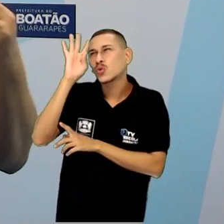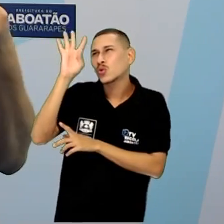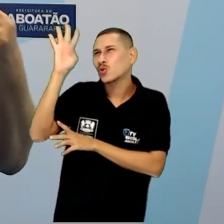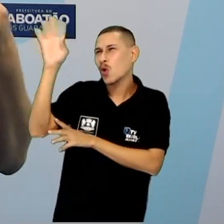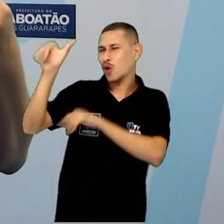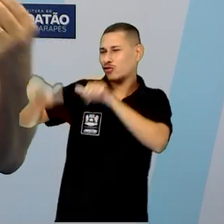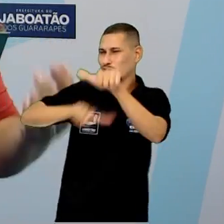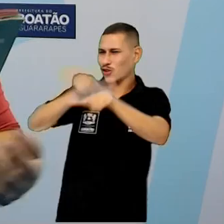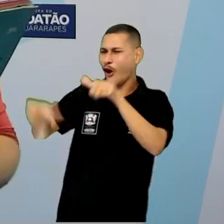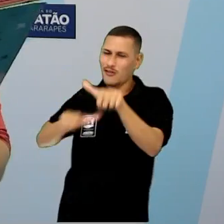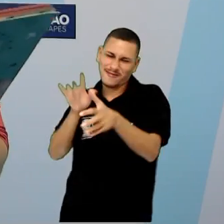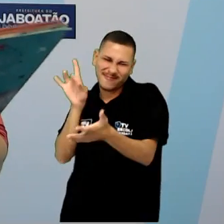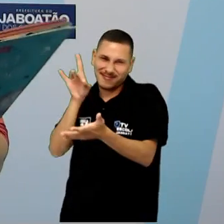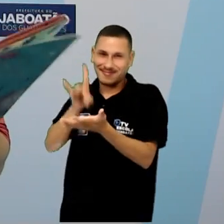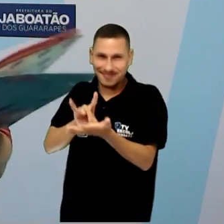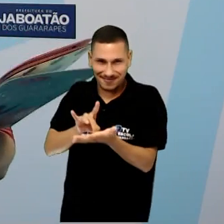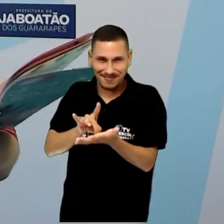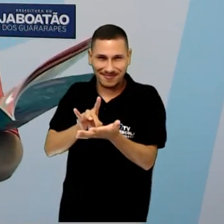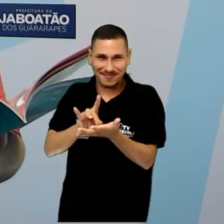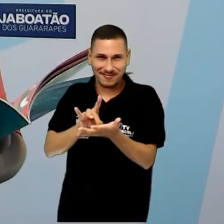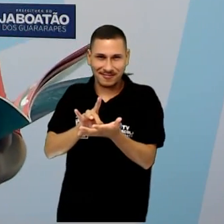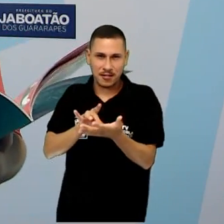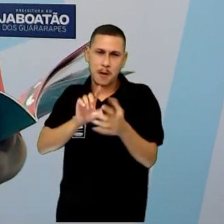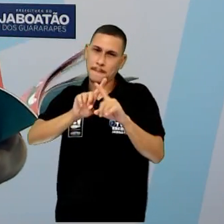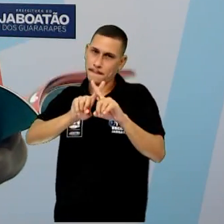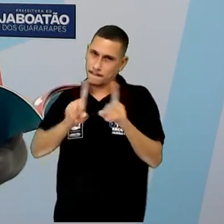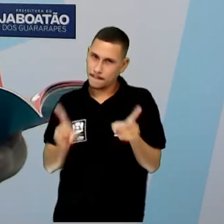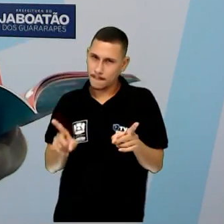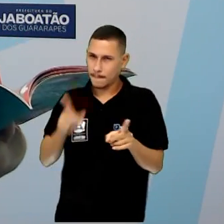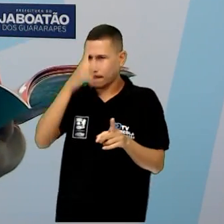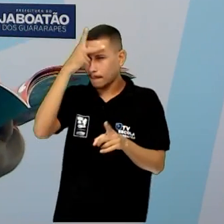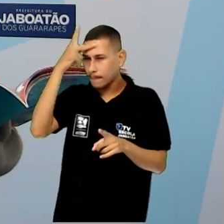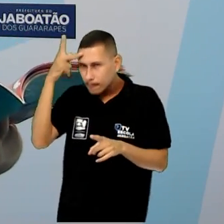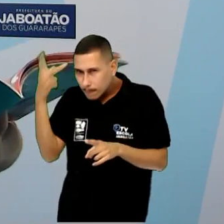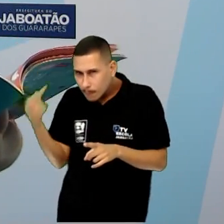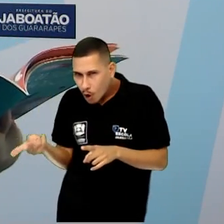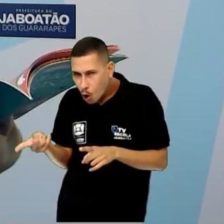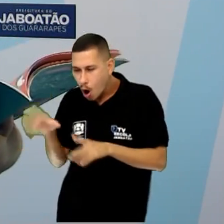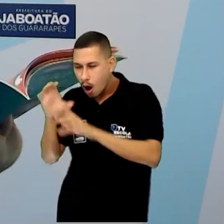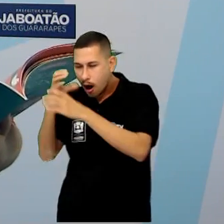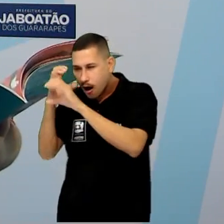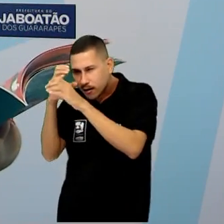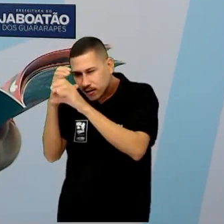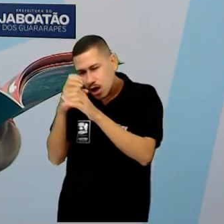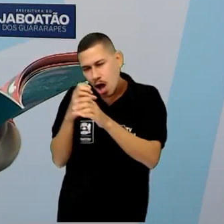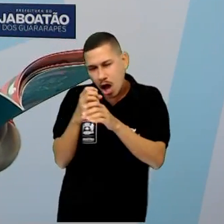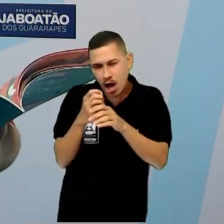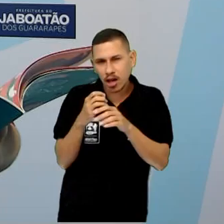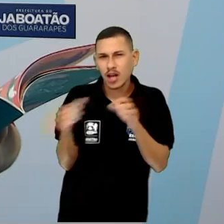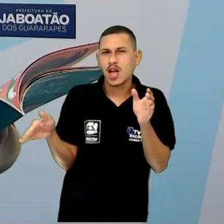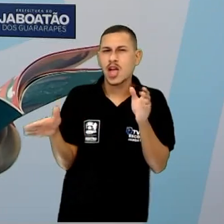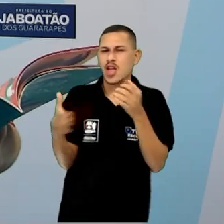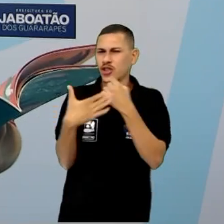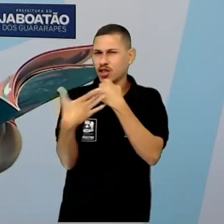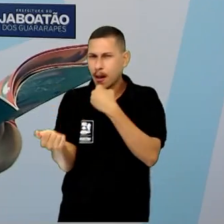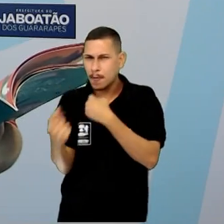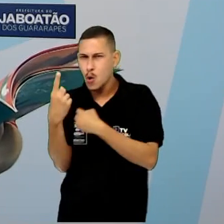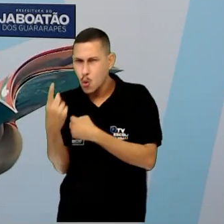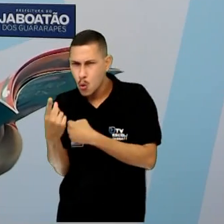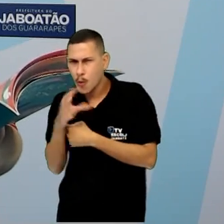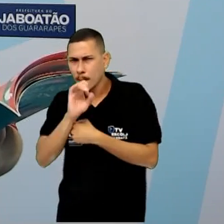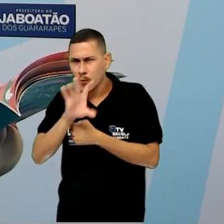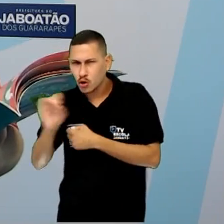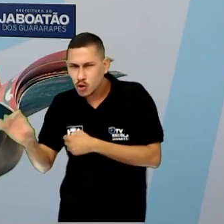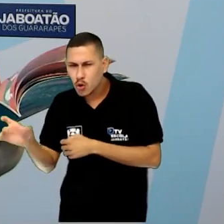seria real. A comissão julgadora foi chamando um por um. O Irapuru verdadeiro, canto